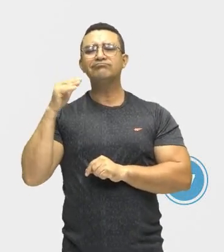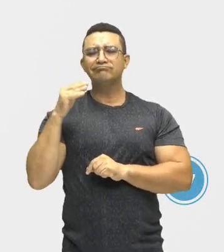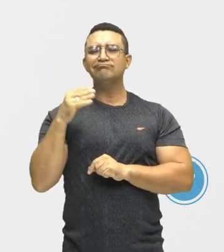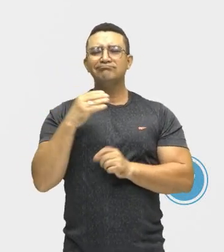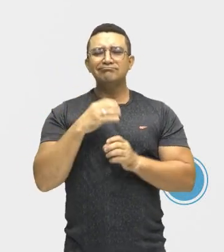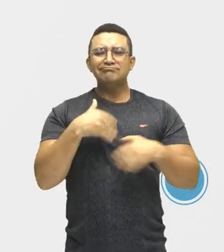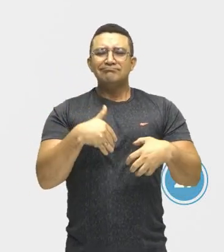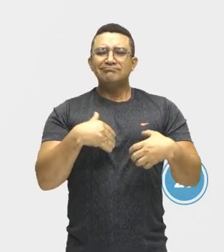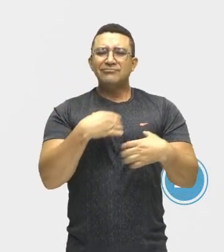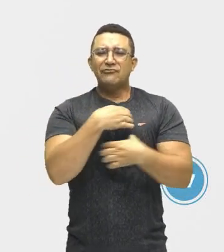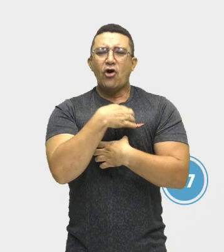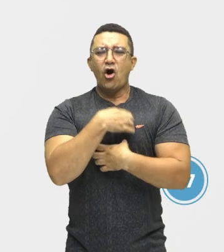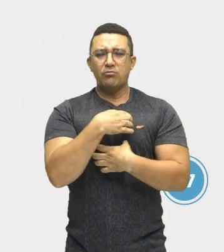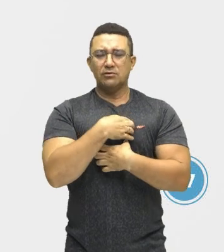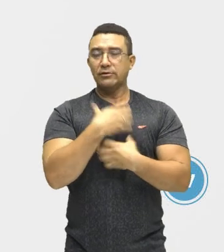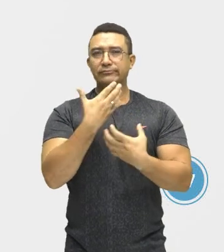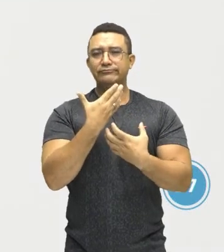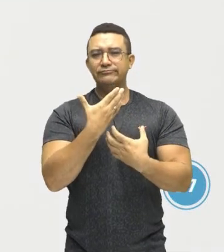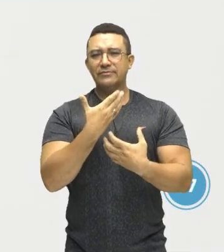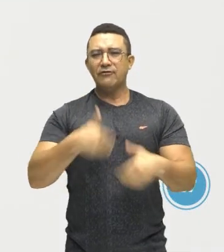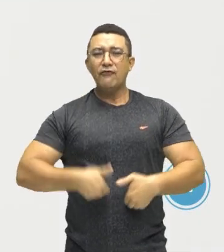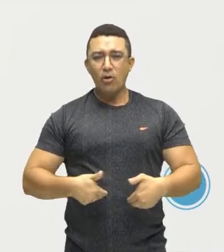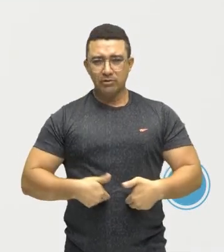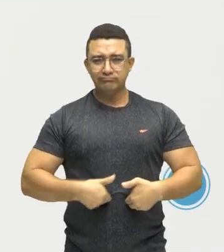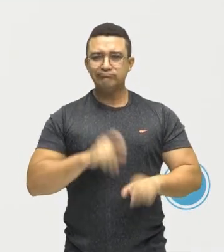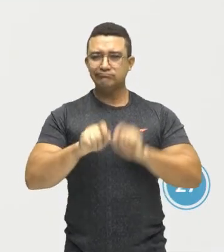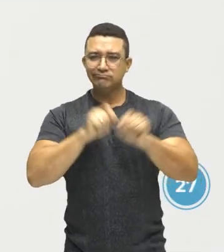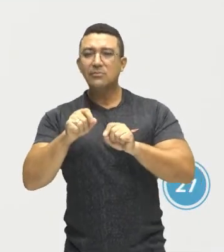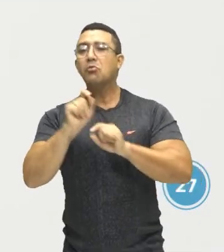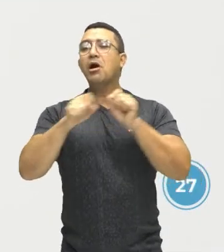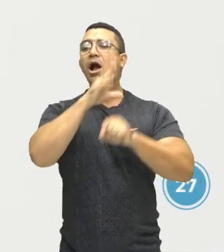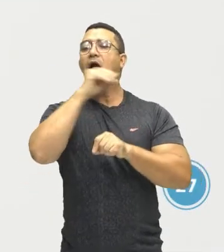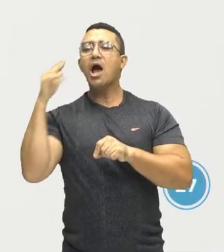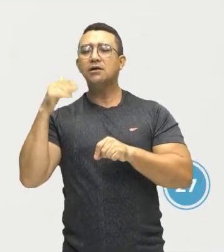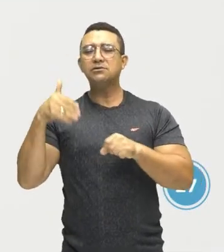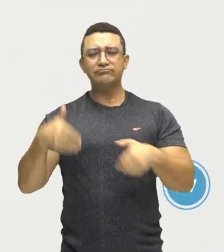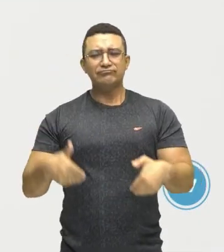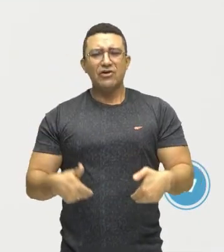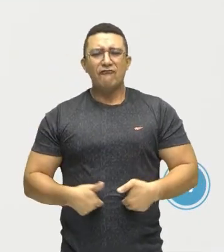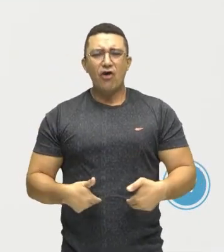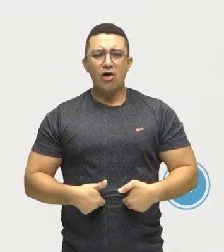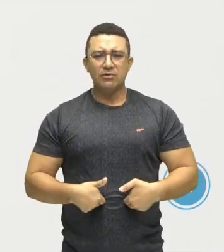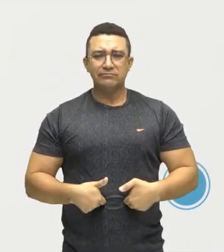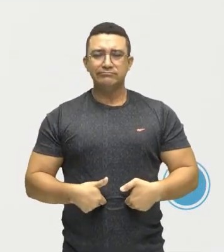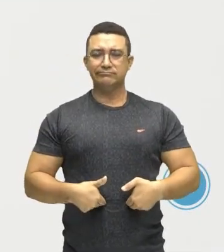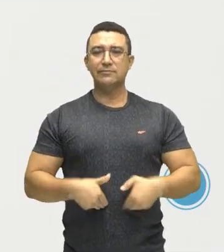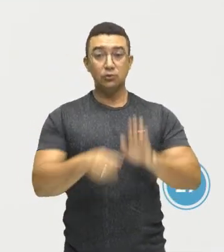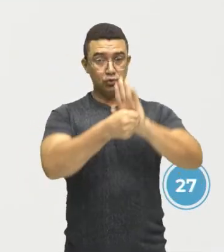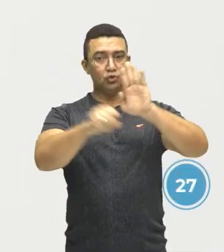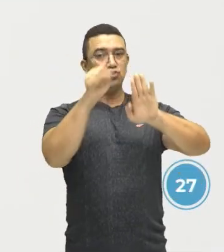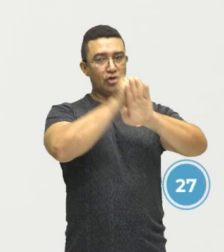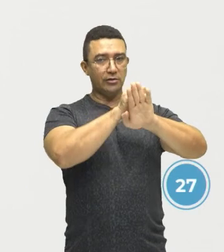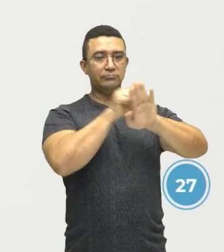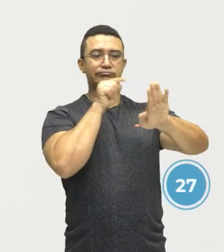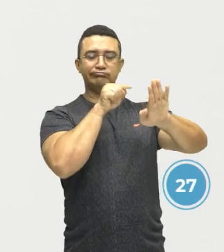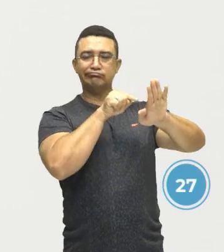criança estava com fome. Quem estava com fome? A criança. Está aqui o nosso sujeito, achamos o nosso